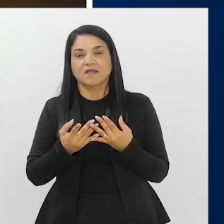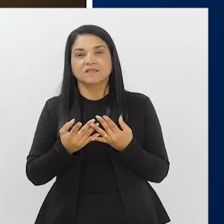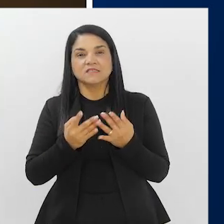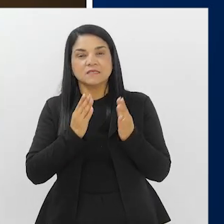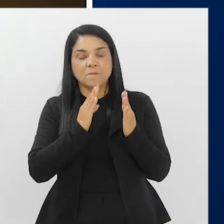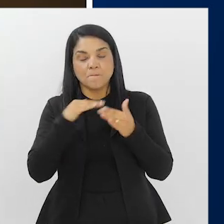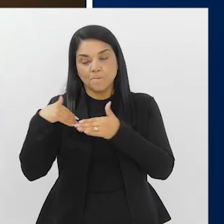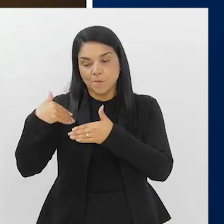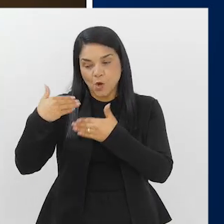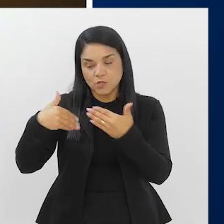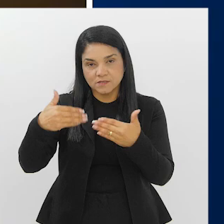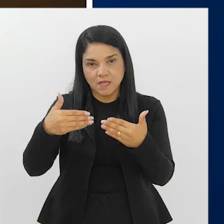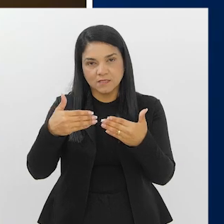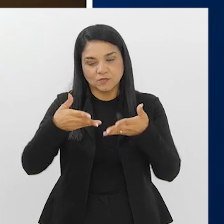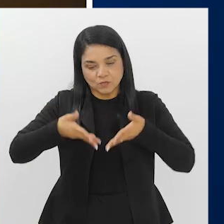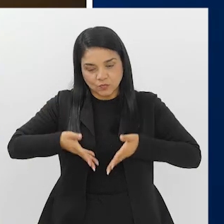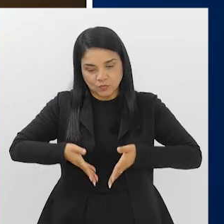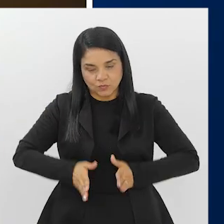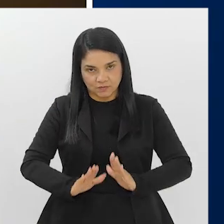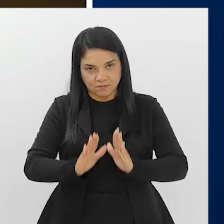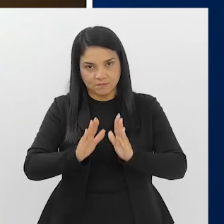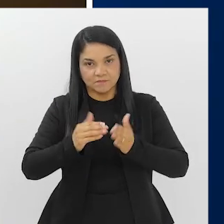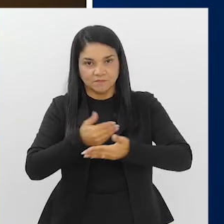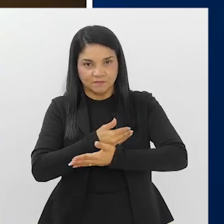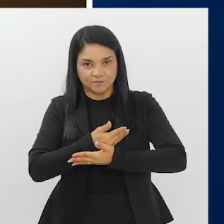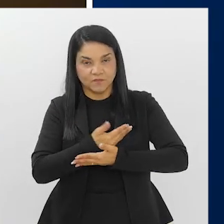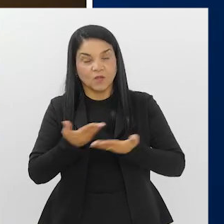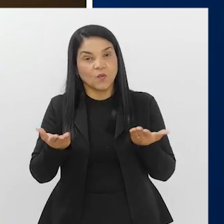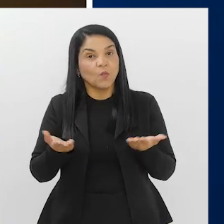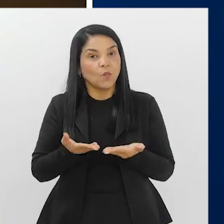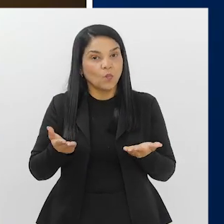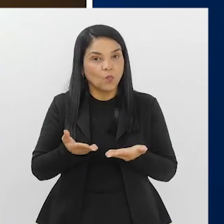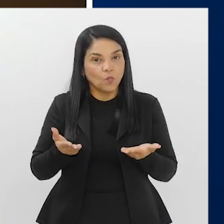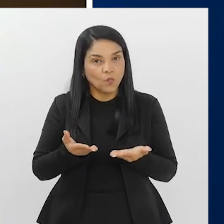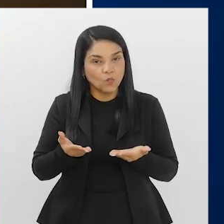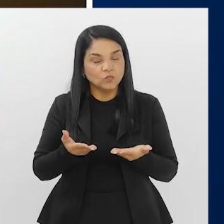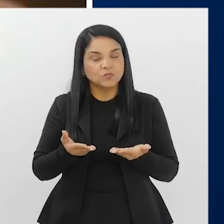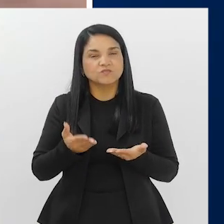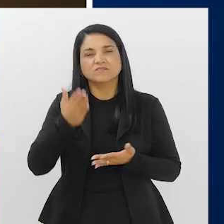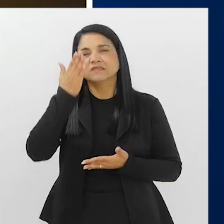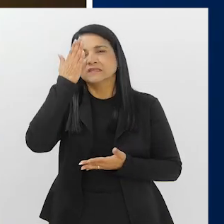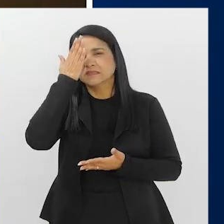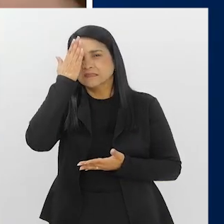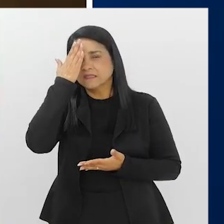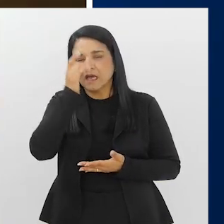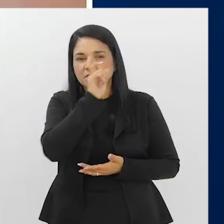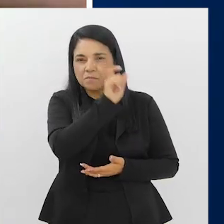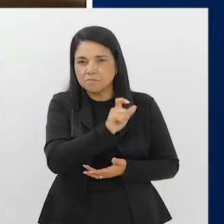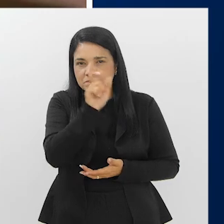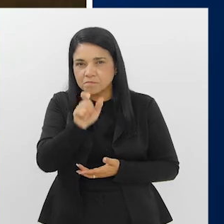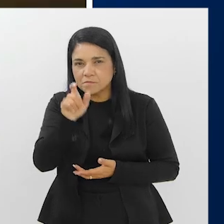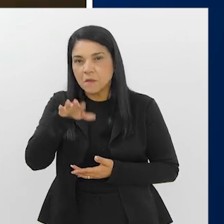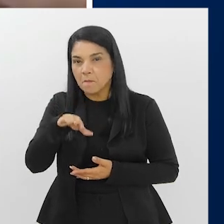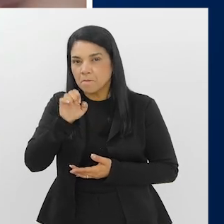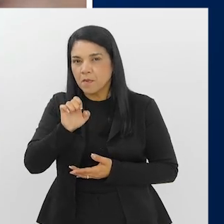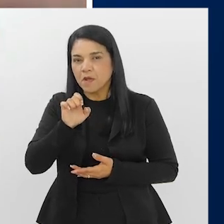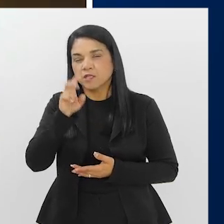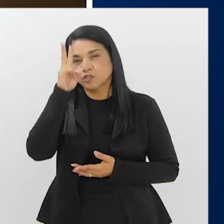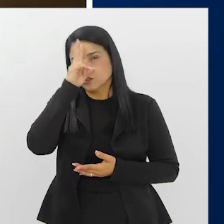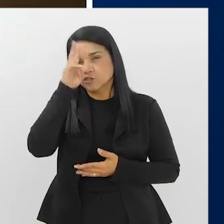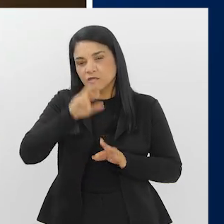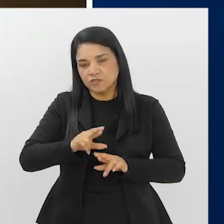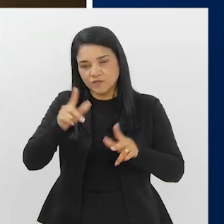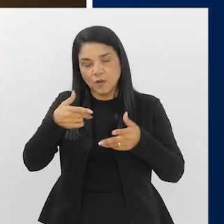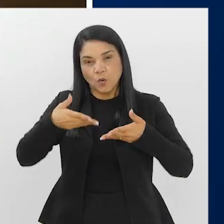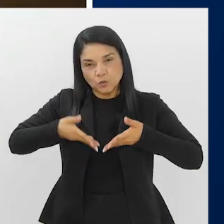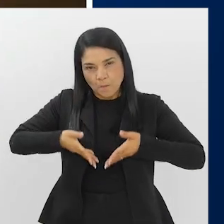assistência toda que a gente faz no nascimento do bebê, né? Hoje em dia a gente sabe que cada mãe vai ter a sua história, então algumas